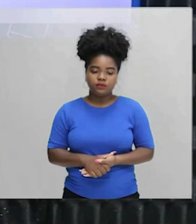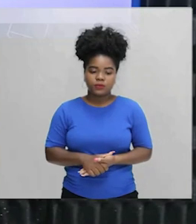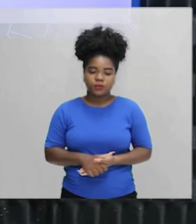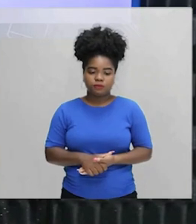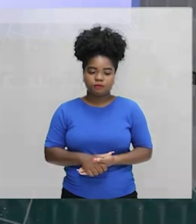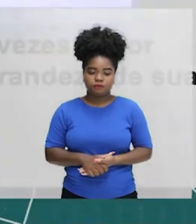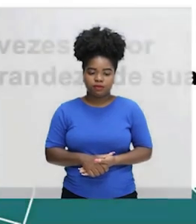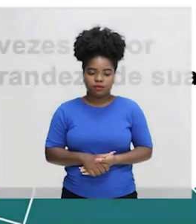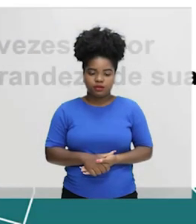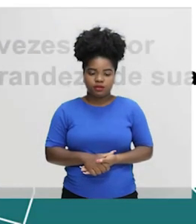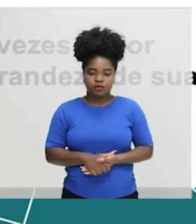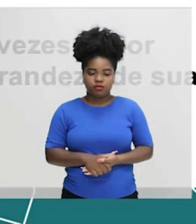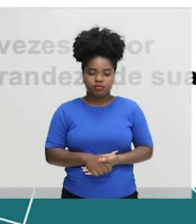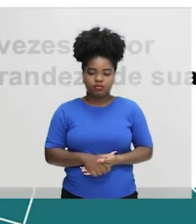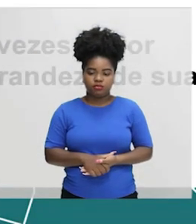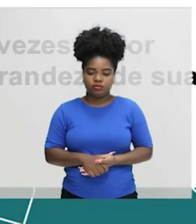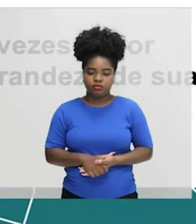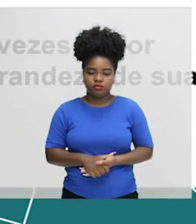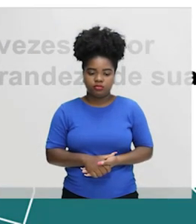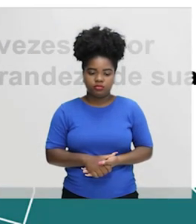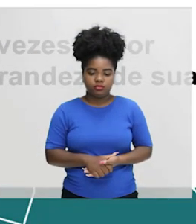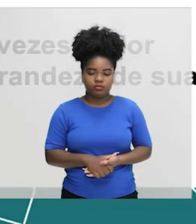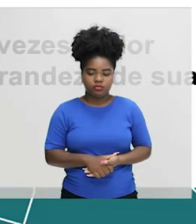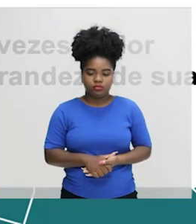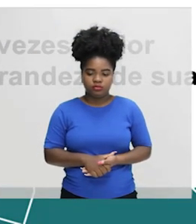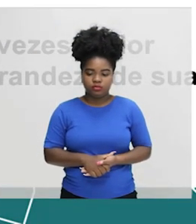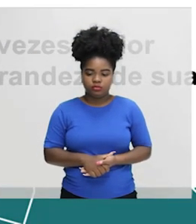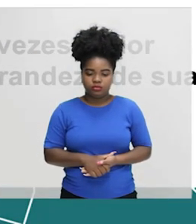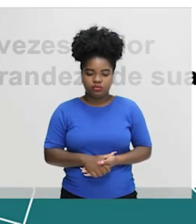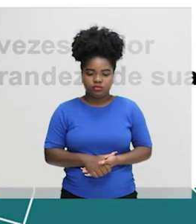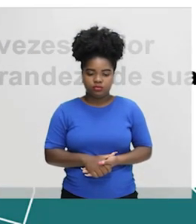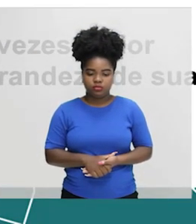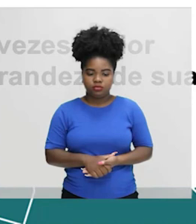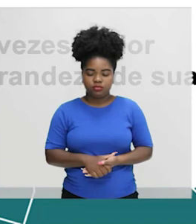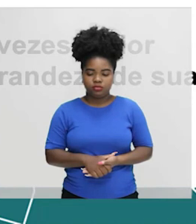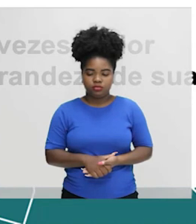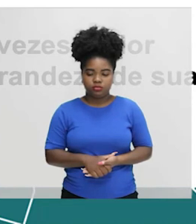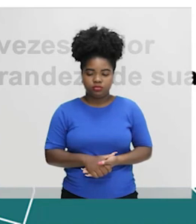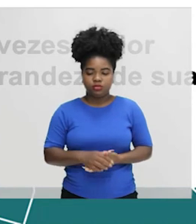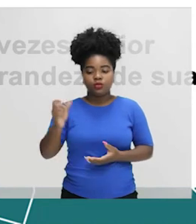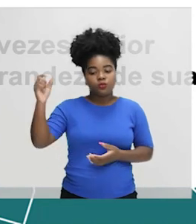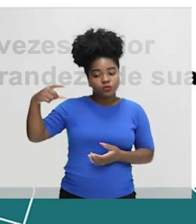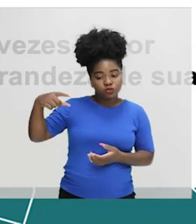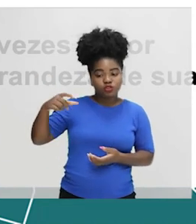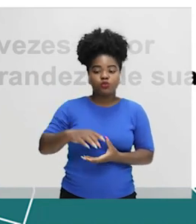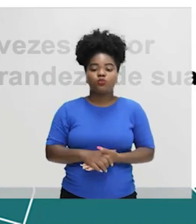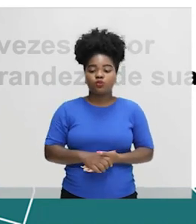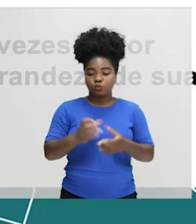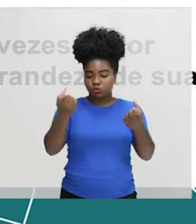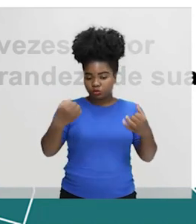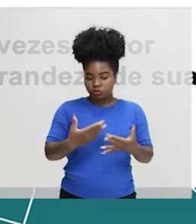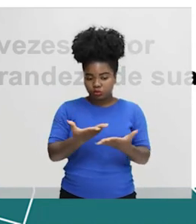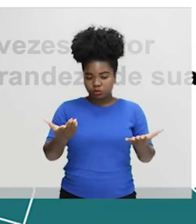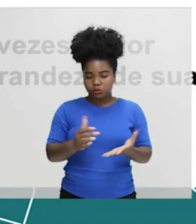kelv certo luminosidade massa raio tomando sol como unidade né o sol lá como falei que a unidade